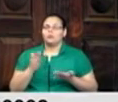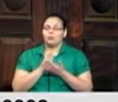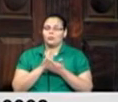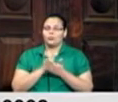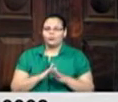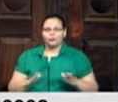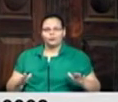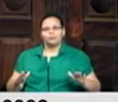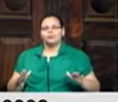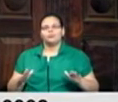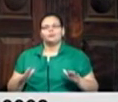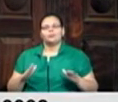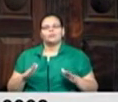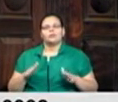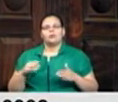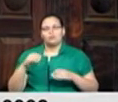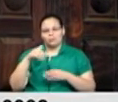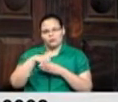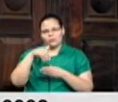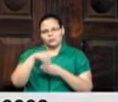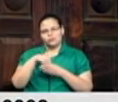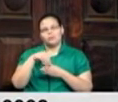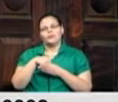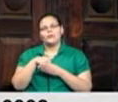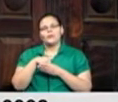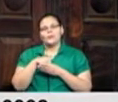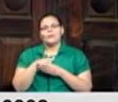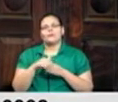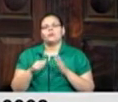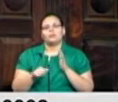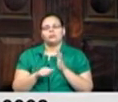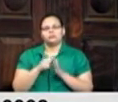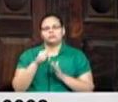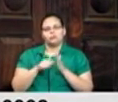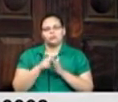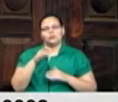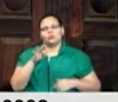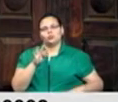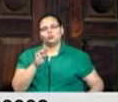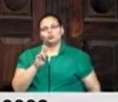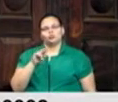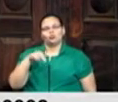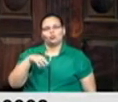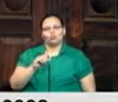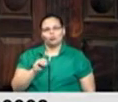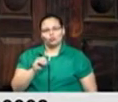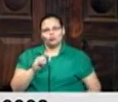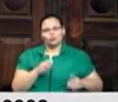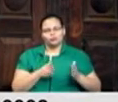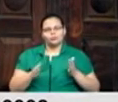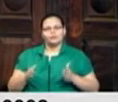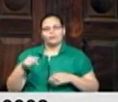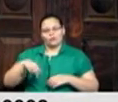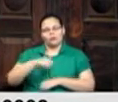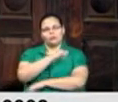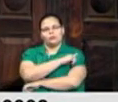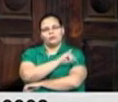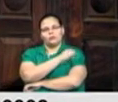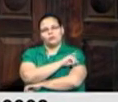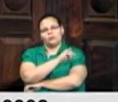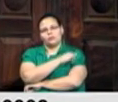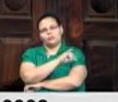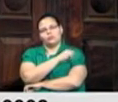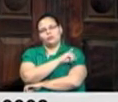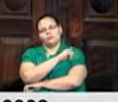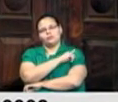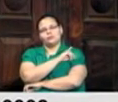acabou a eleição em primeiro turno na cidade do Rio de Janeiro.